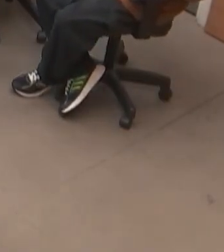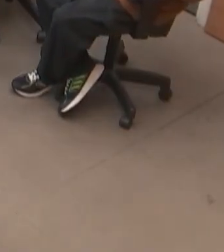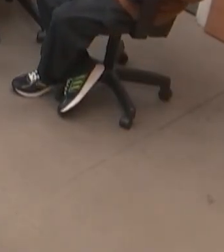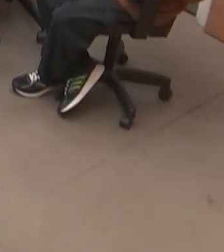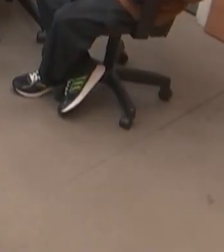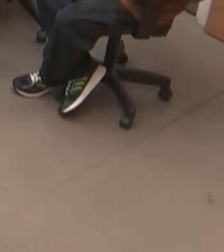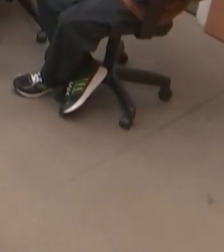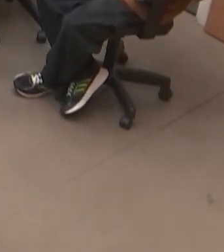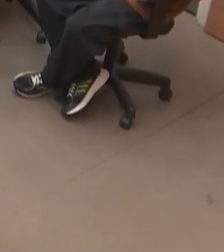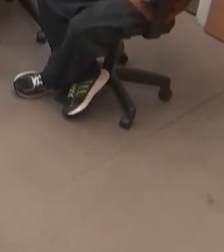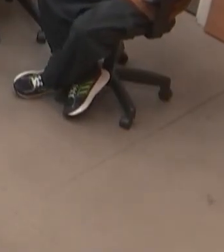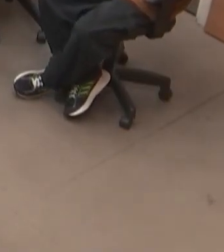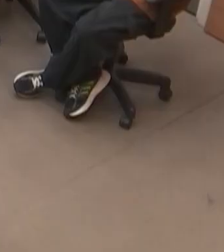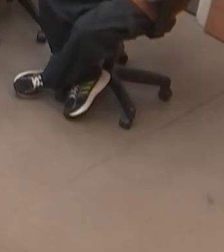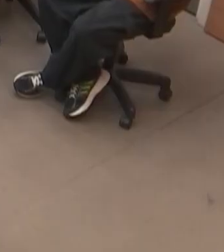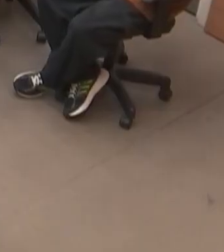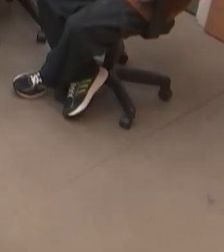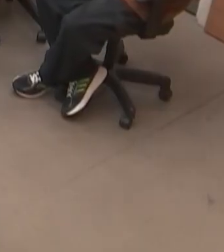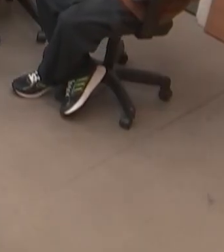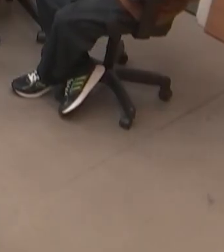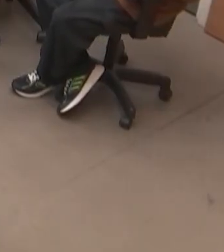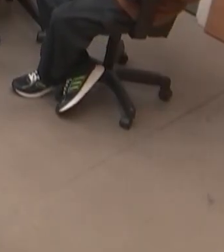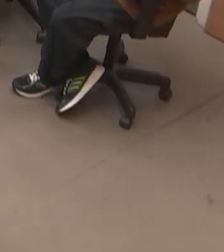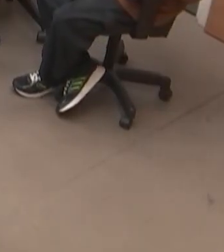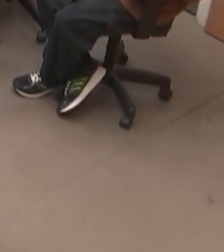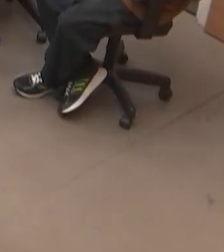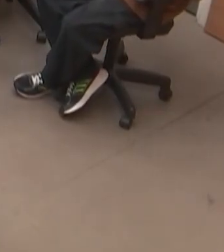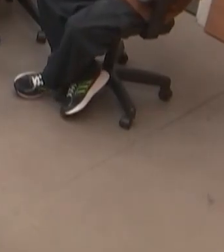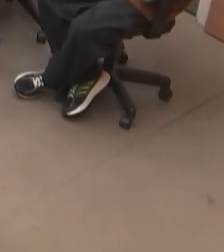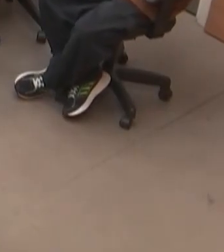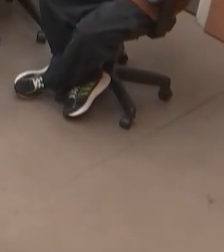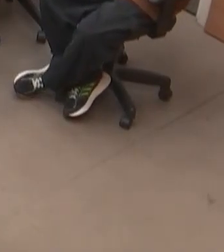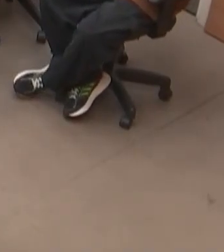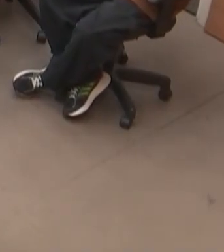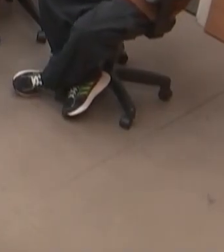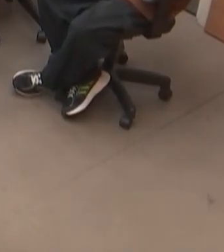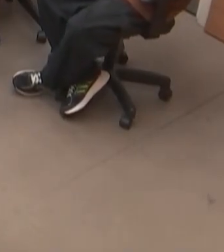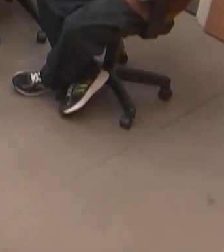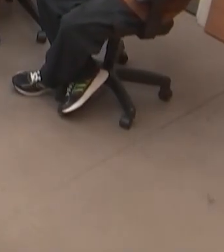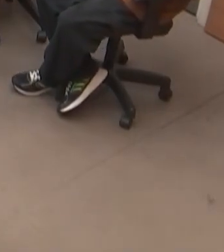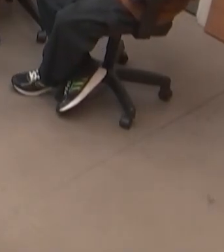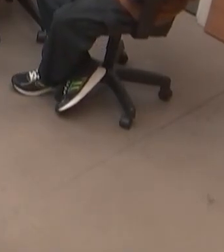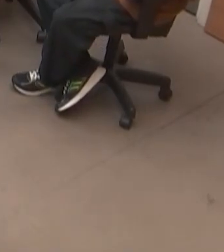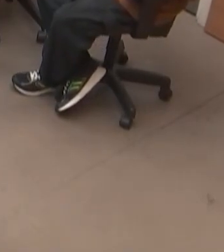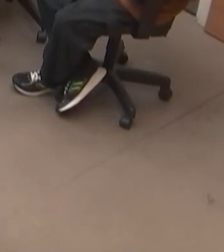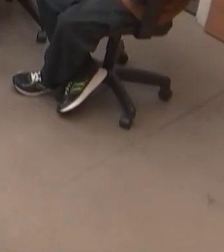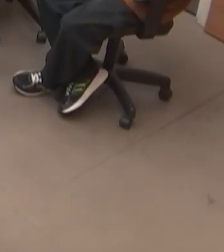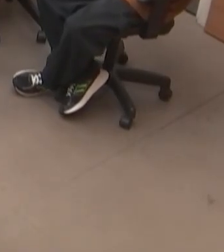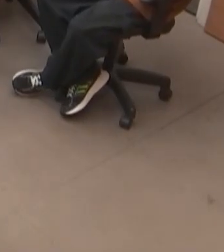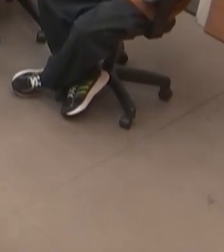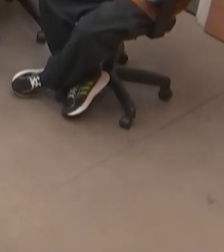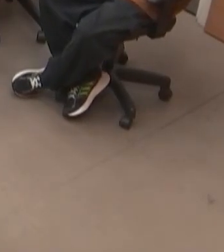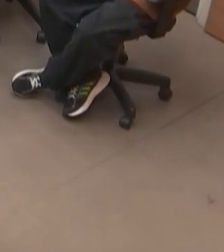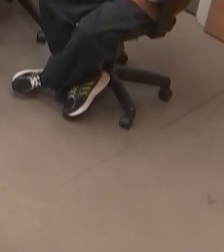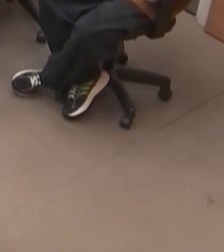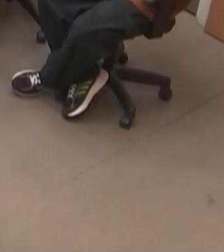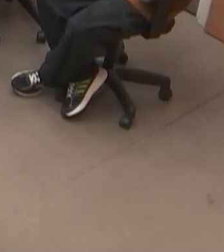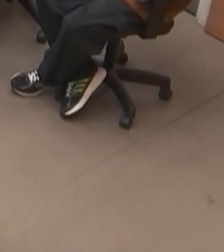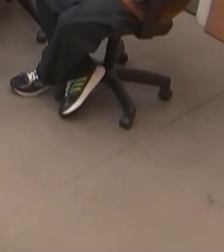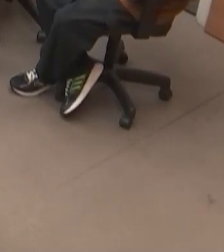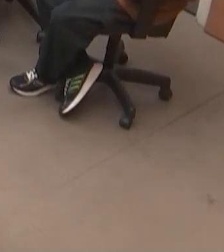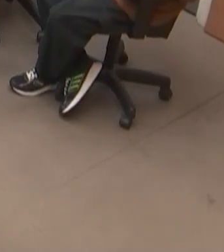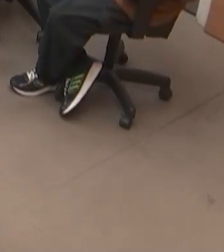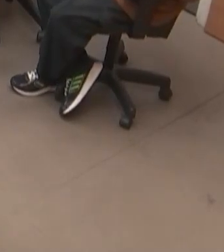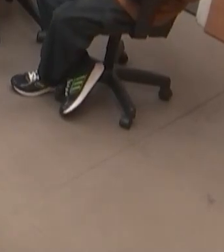Agem como Al Capone, mas no fundo eles são reis que Apple. Massa não mata sua fome, alguns matou pra tortar um Apple. Mr. Alone, eu me